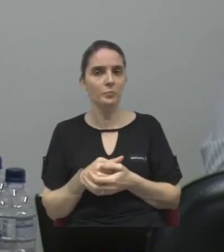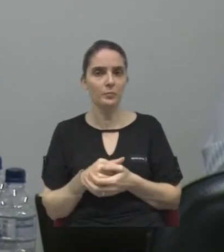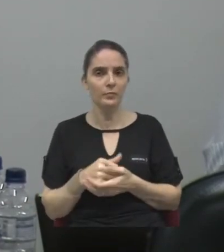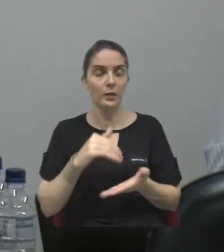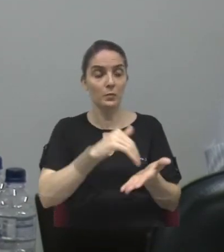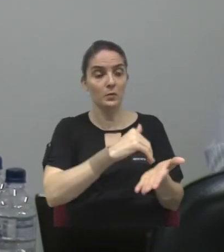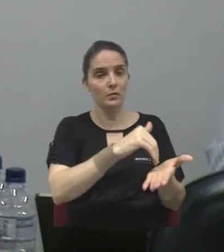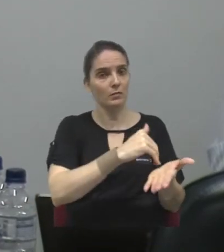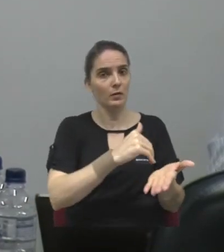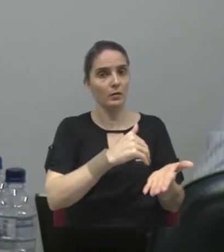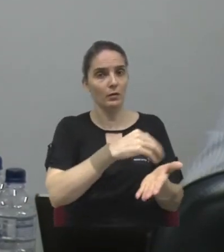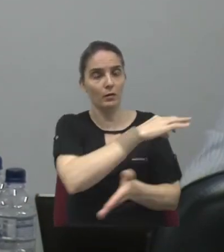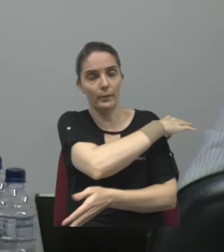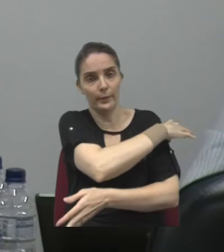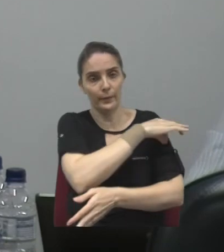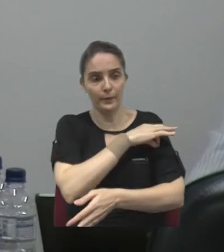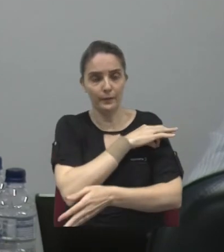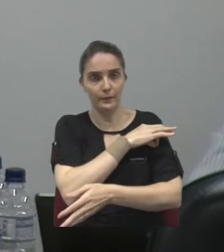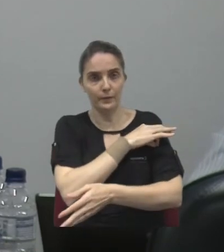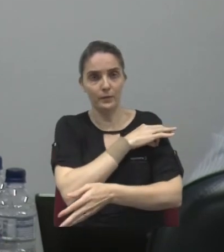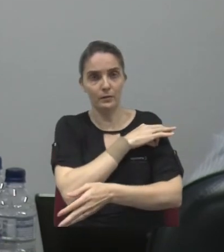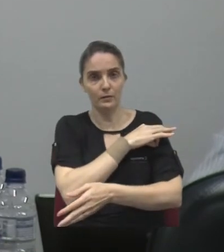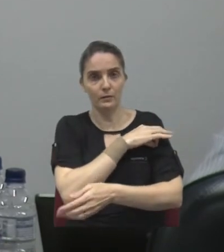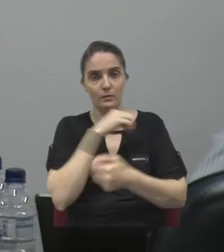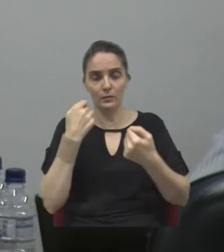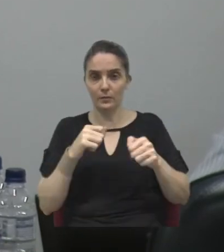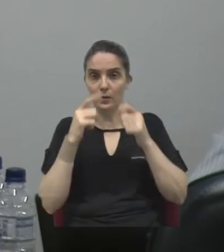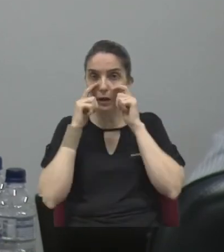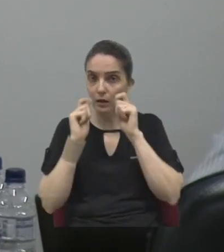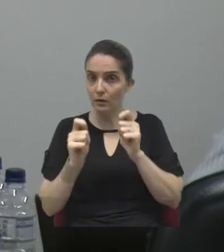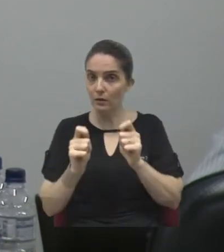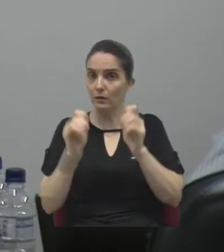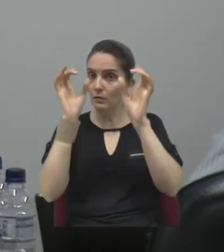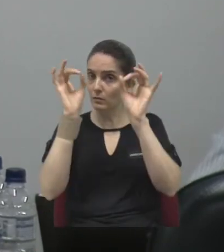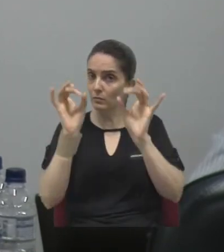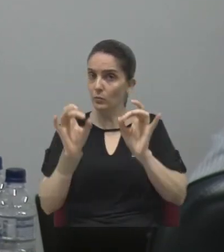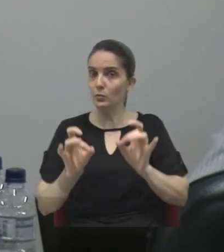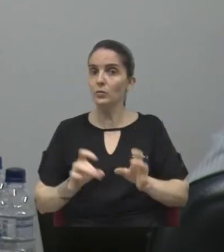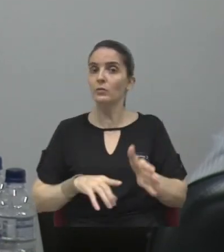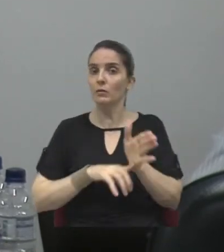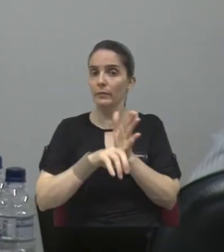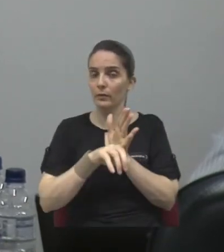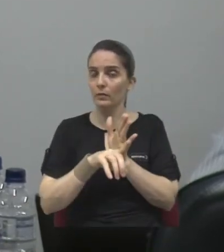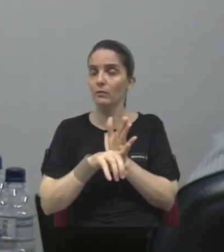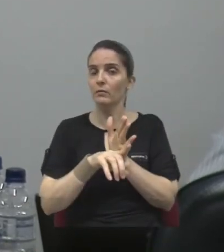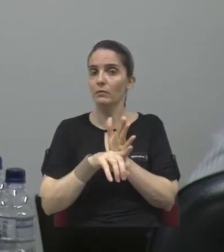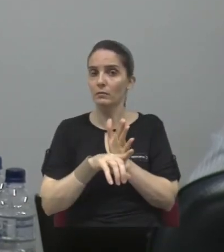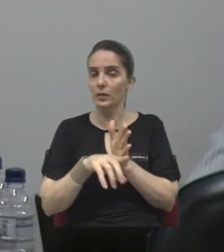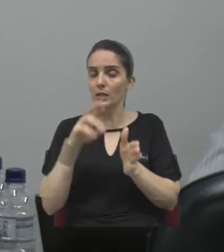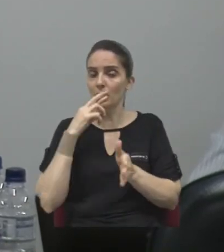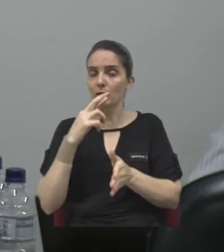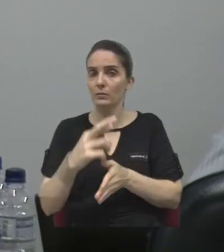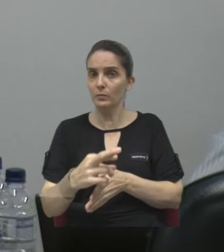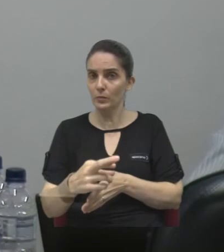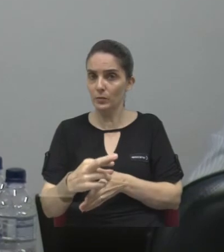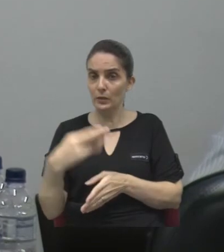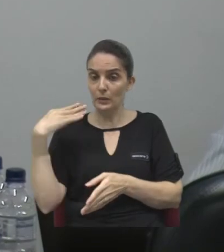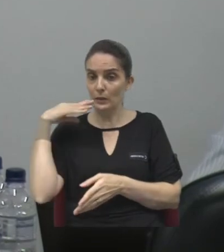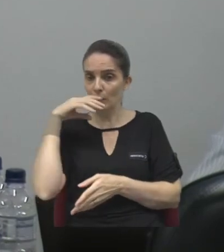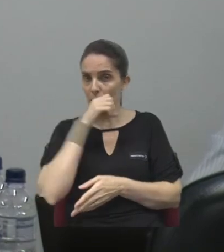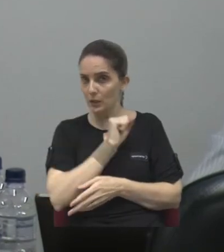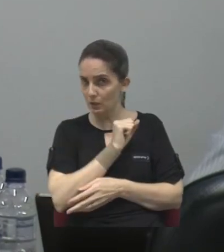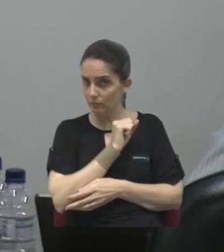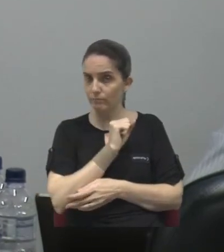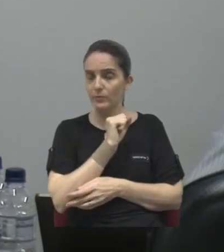prefeito, deveria ter uma atenção especial para com esse requerimento, responder esse requerimento o mais rápido possível